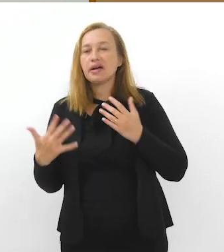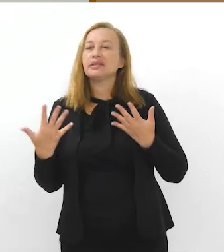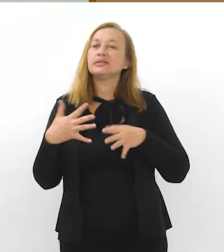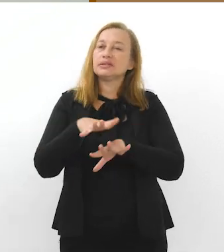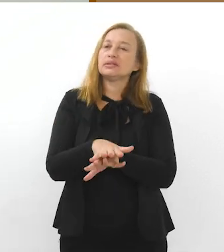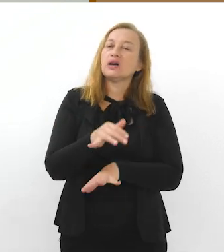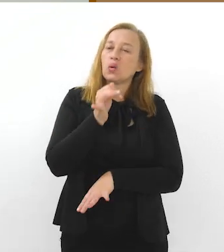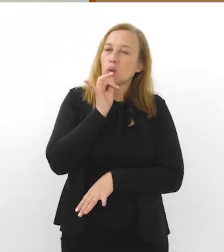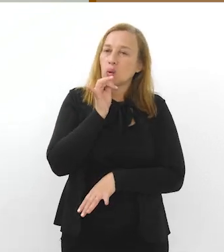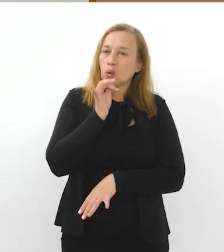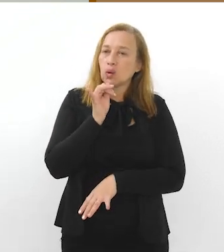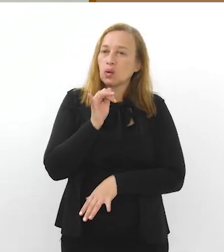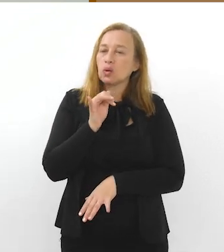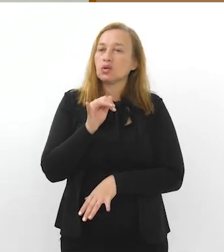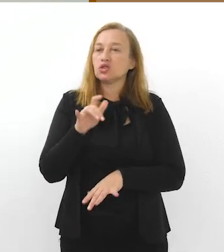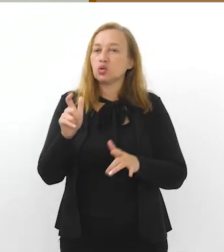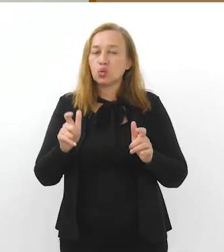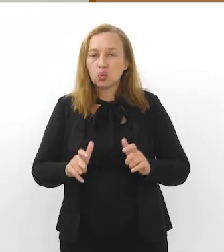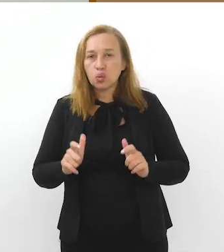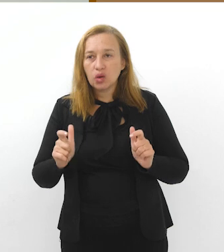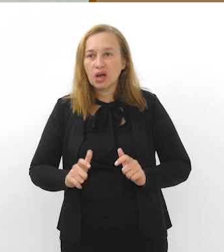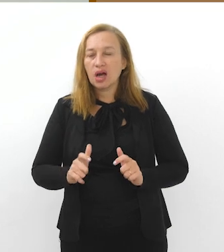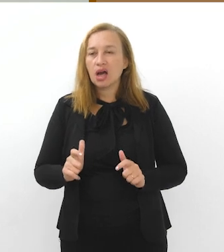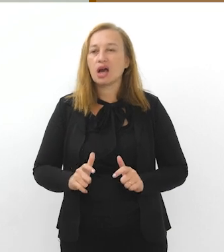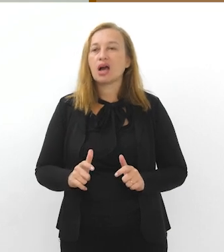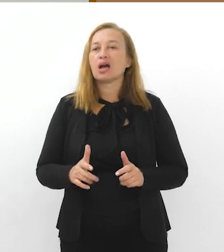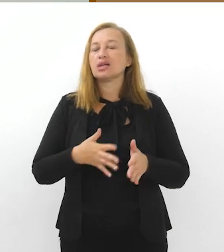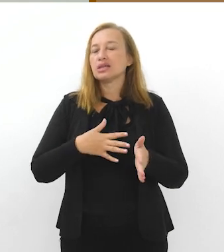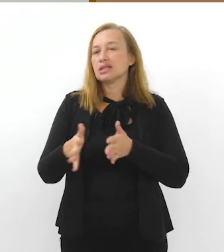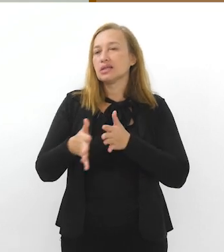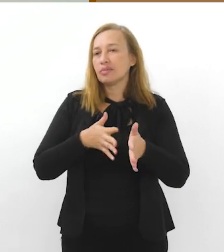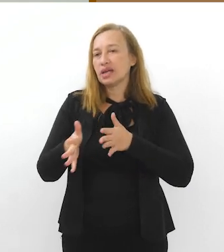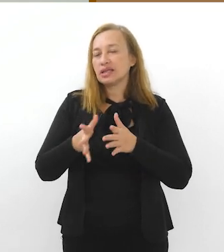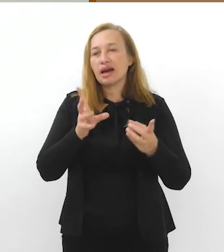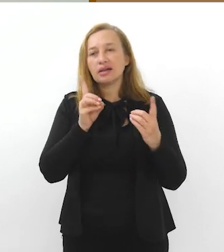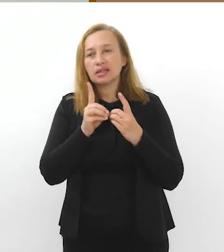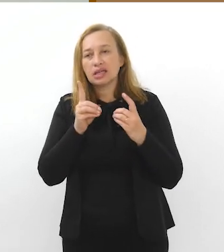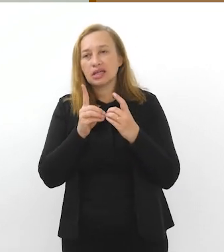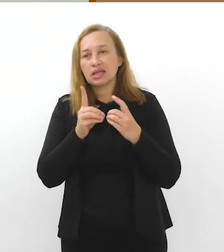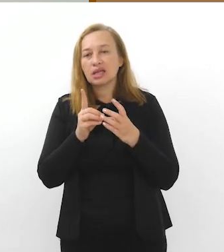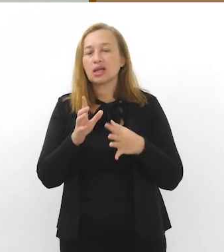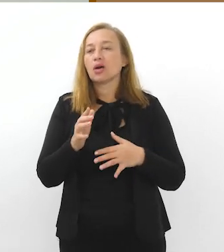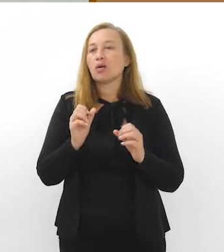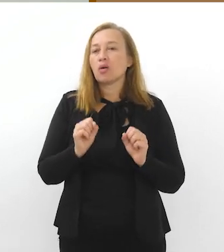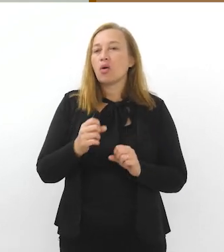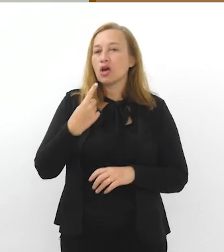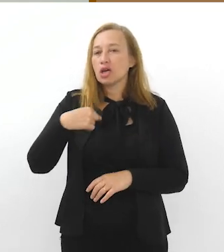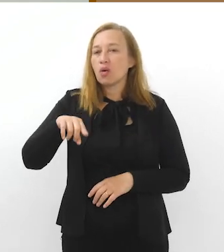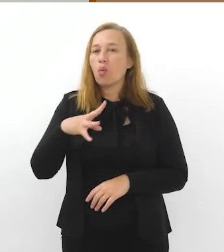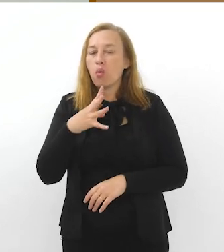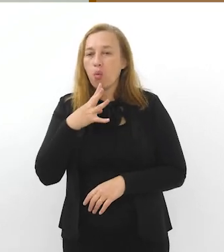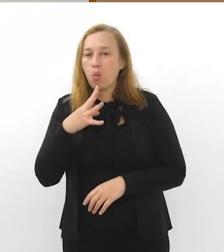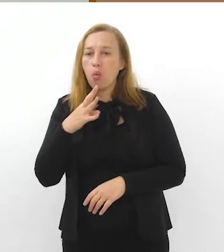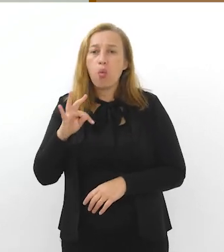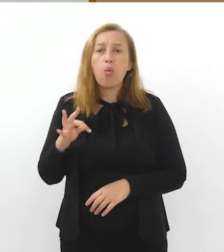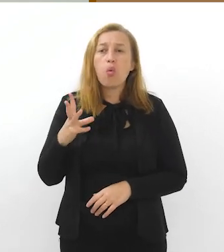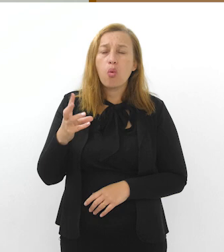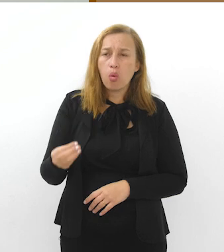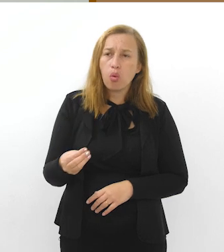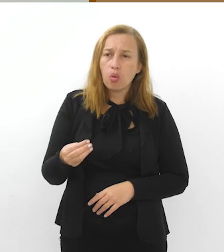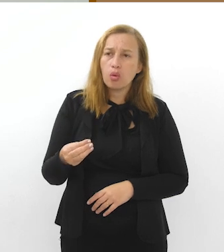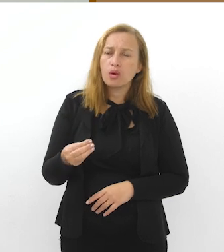outras inclusões, por exemplo, de local, de atendimento, eu procuro conhecer